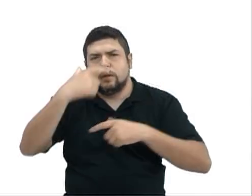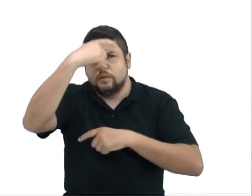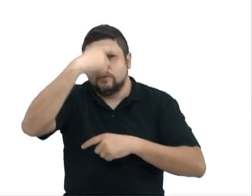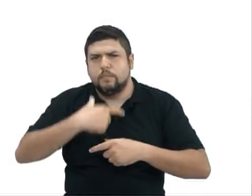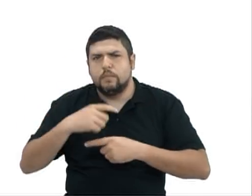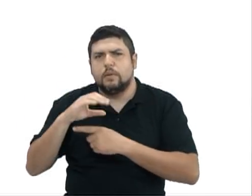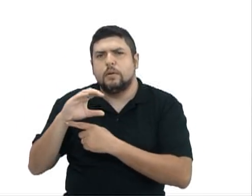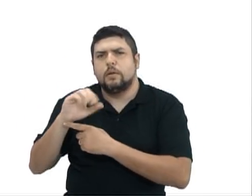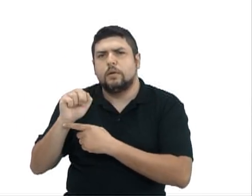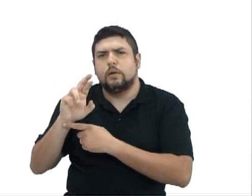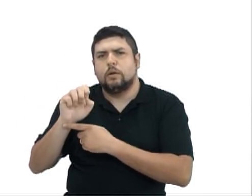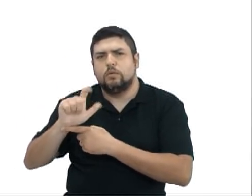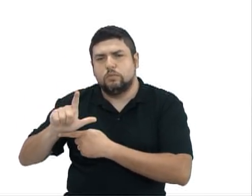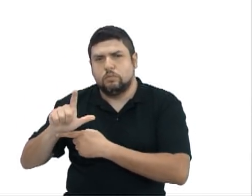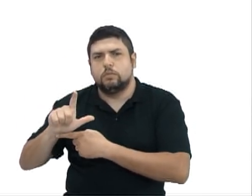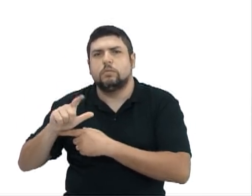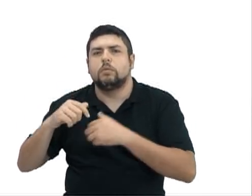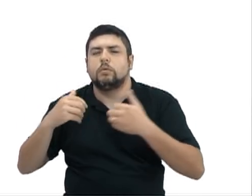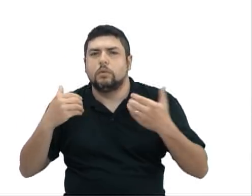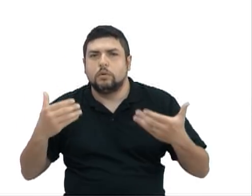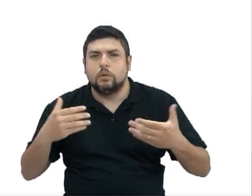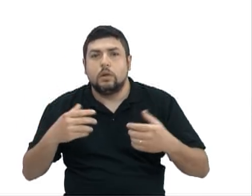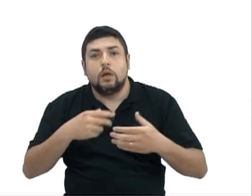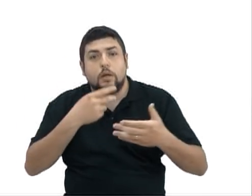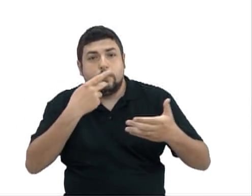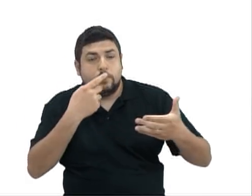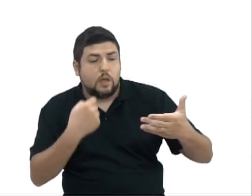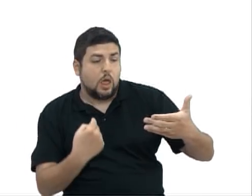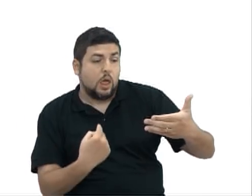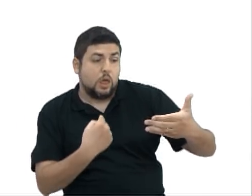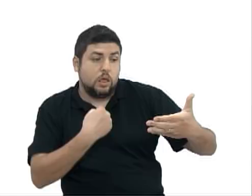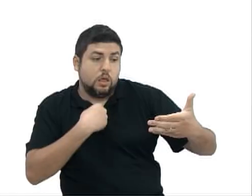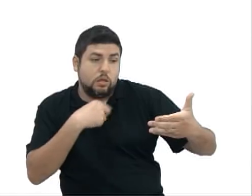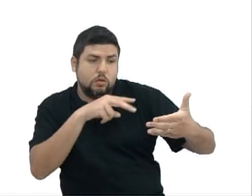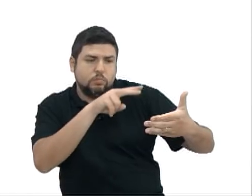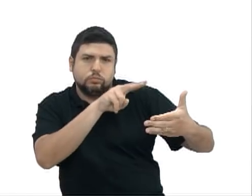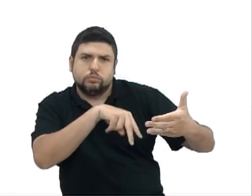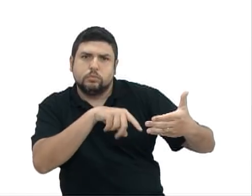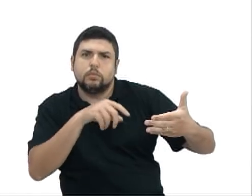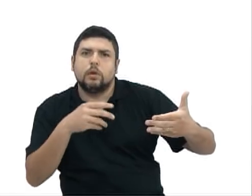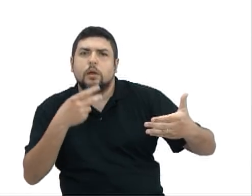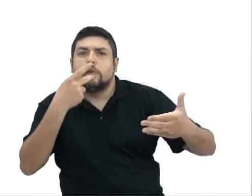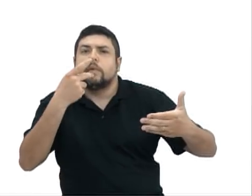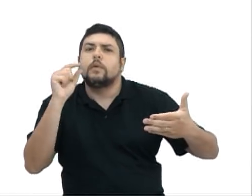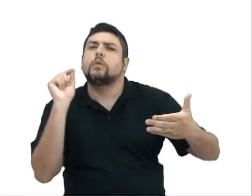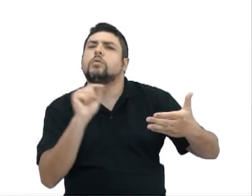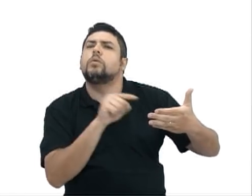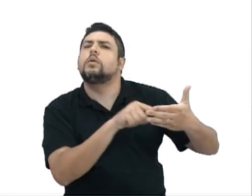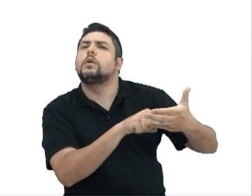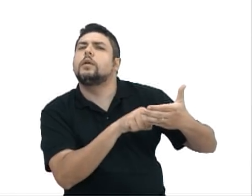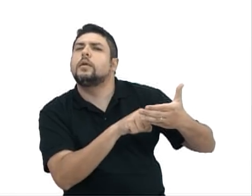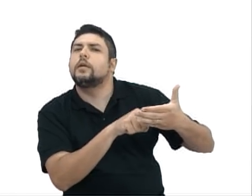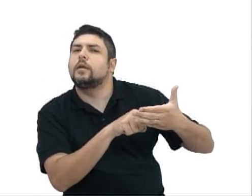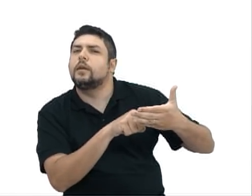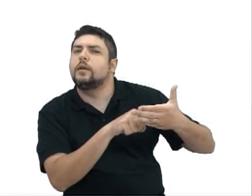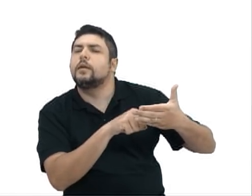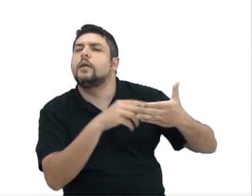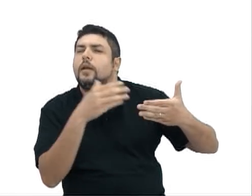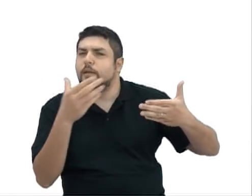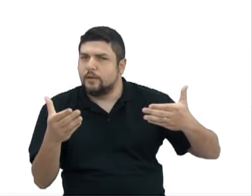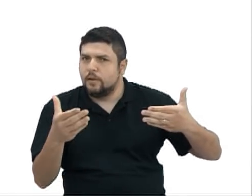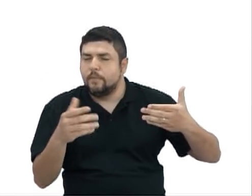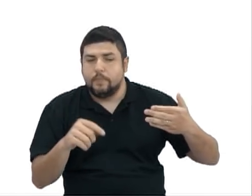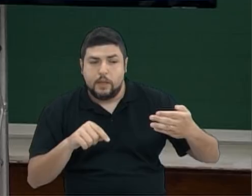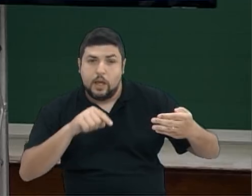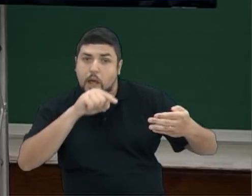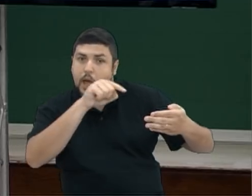Carol, não é mesmo? Ela fala eu, a Carol. Com quem ela está falando? Detalhe, aqui,